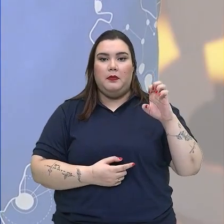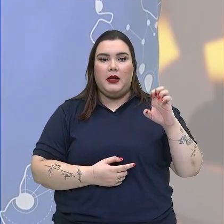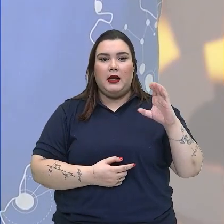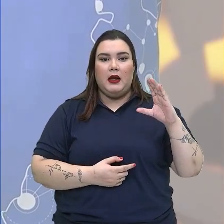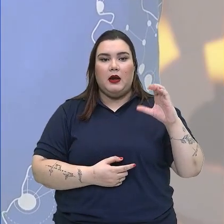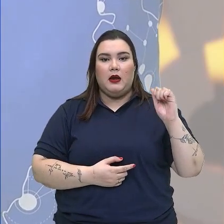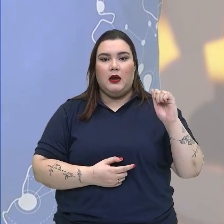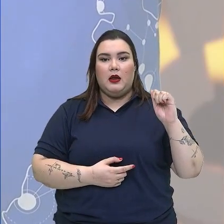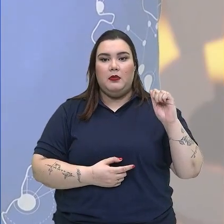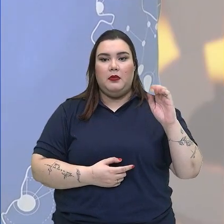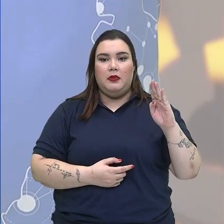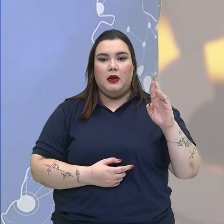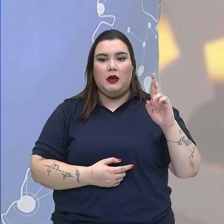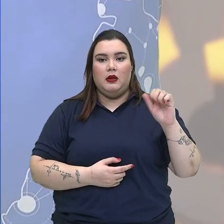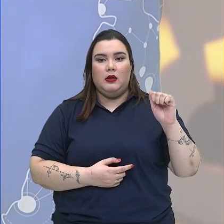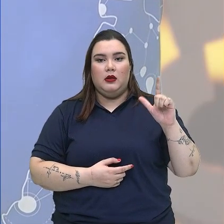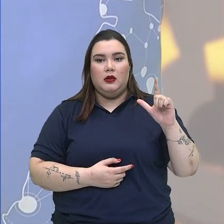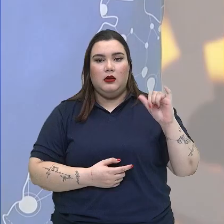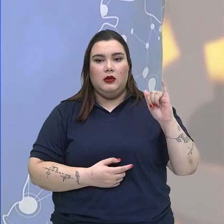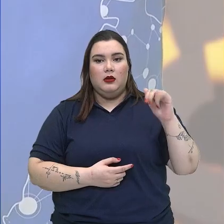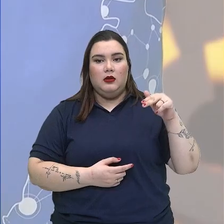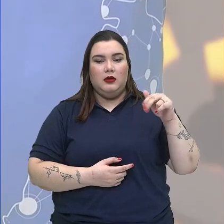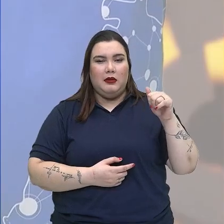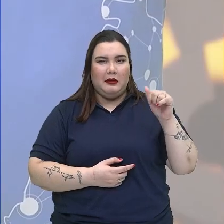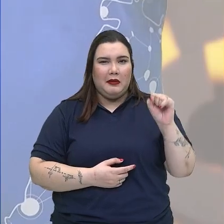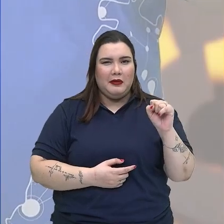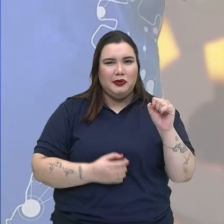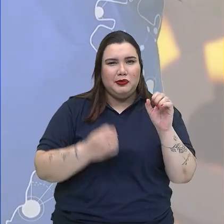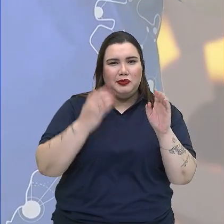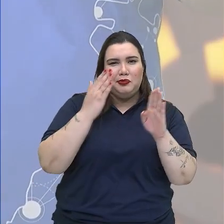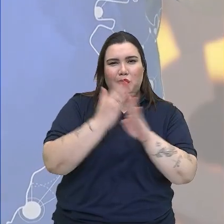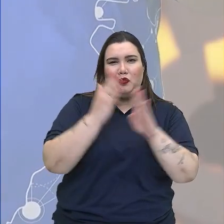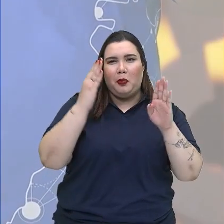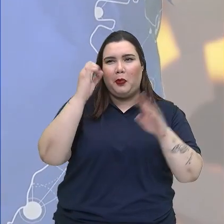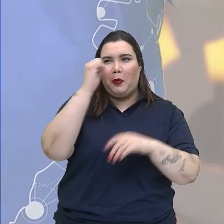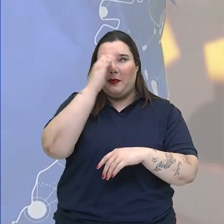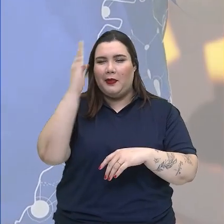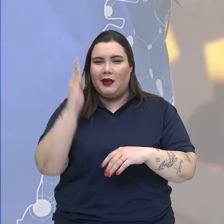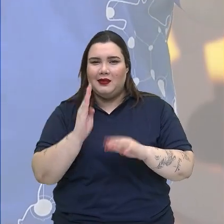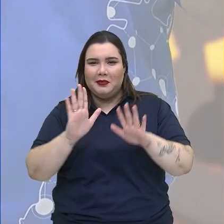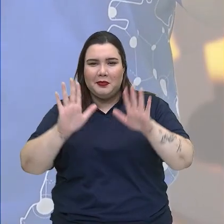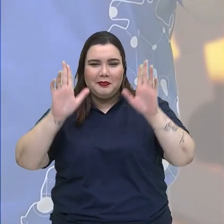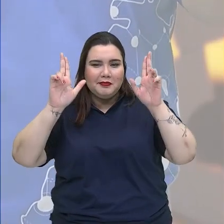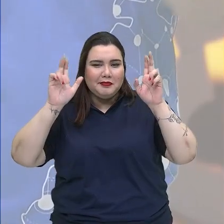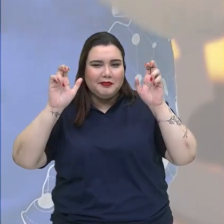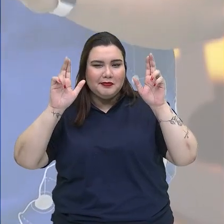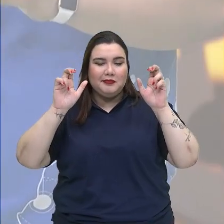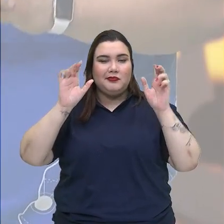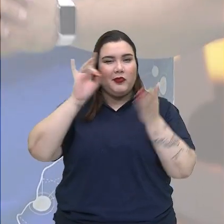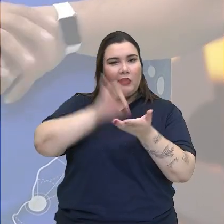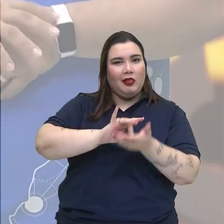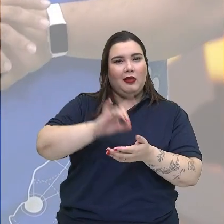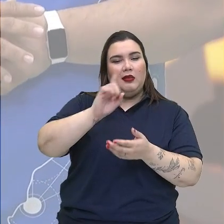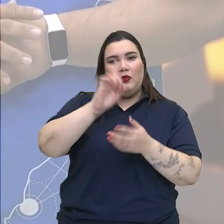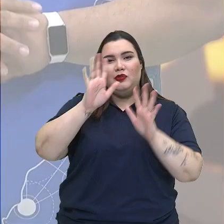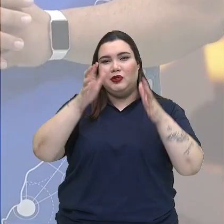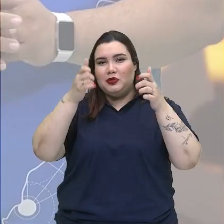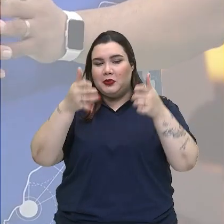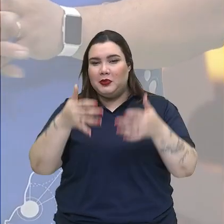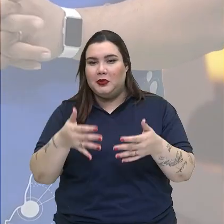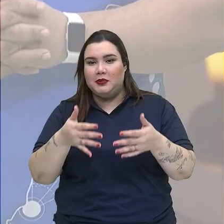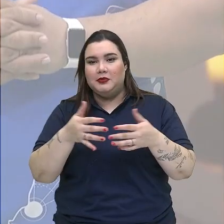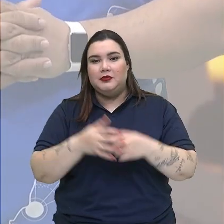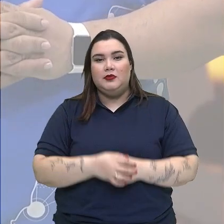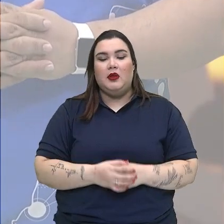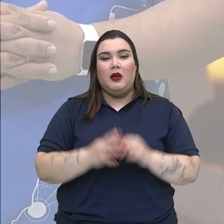que descobriu o Brasil, né? Você já sabe desse conceito ali, já conversou algumas vezes, né? E normalmente